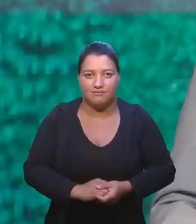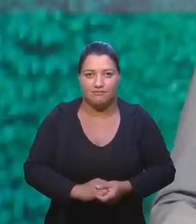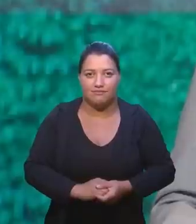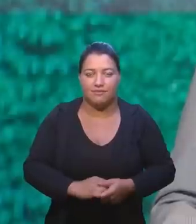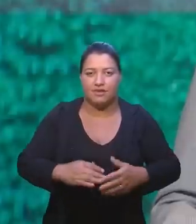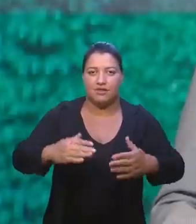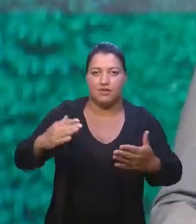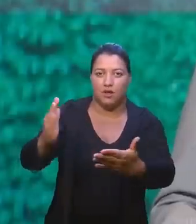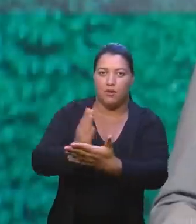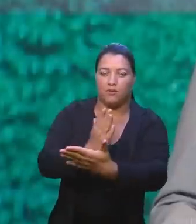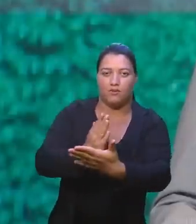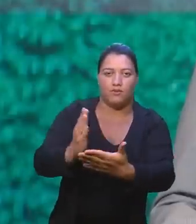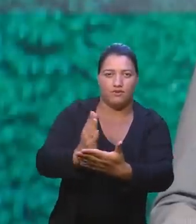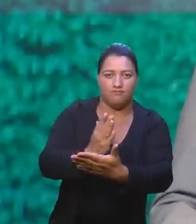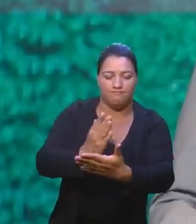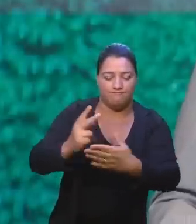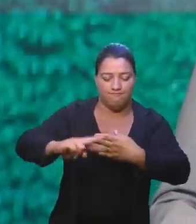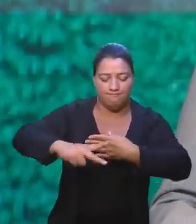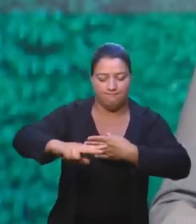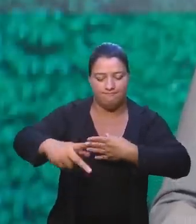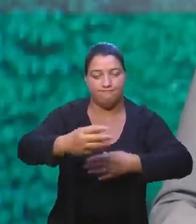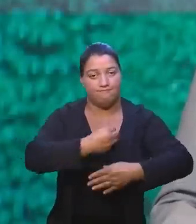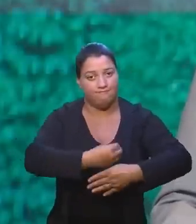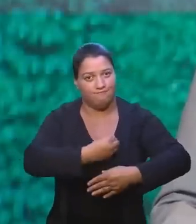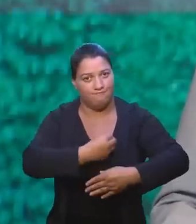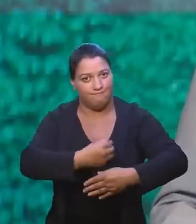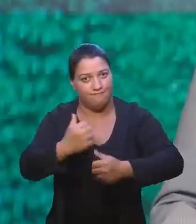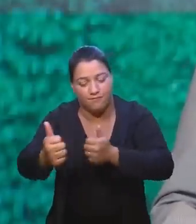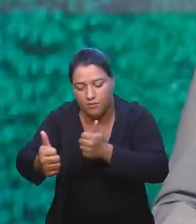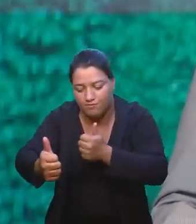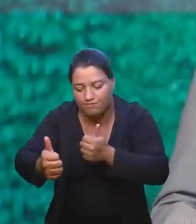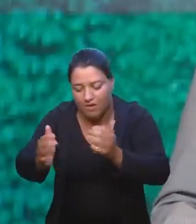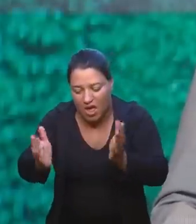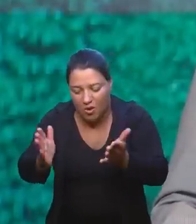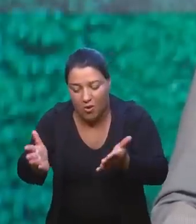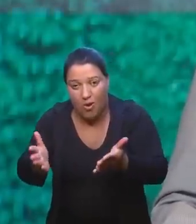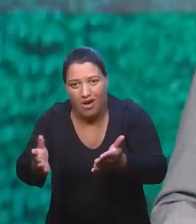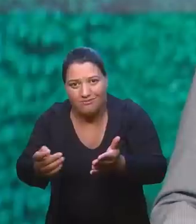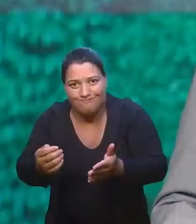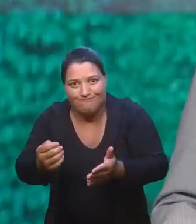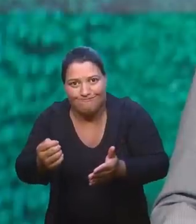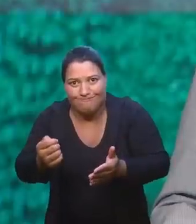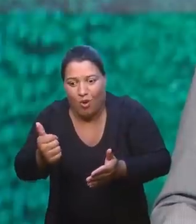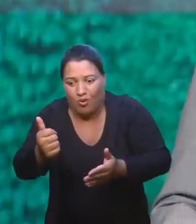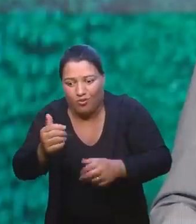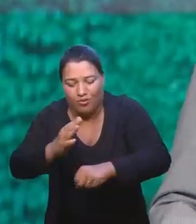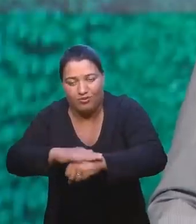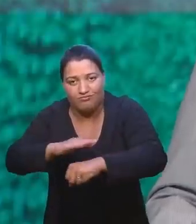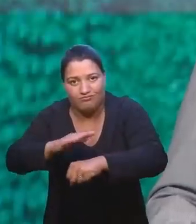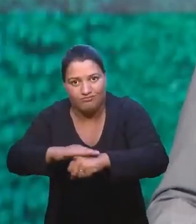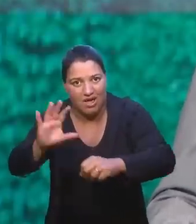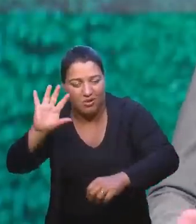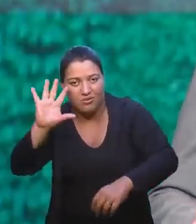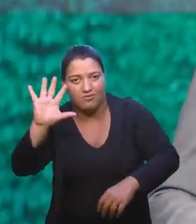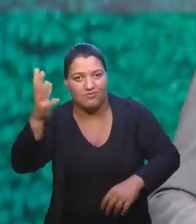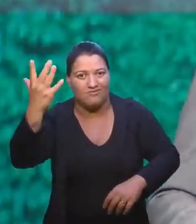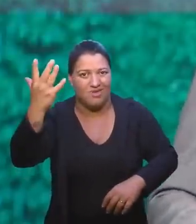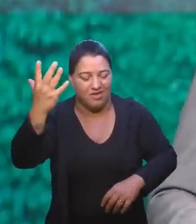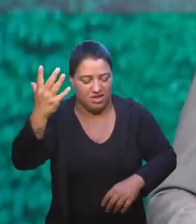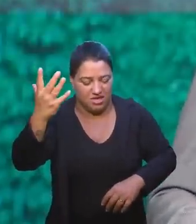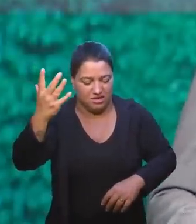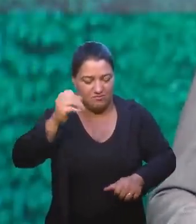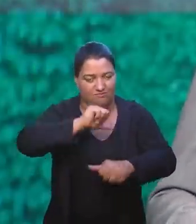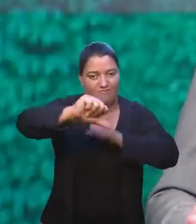a divisão afetará suas fileiras. Aproximam-se os tempos em que os acontecimentos favorecerão o desabrochar